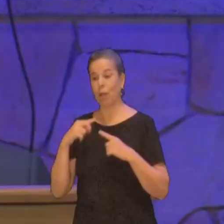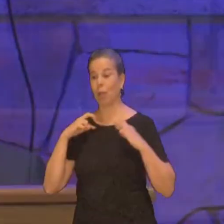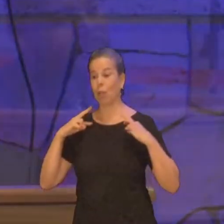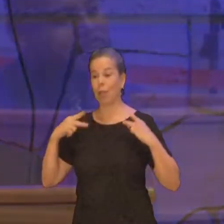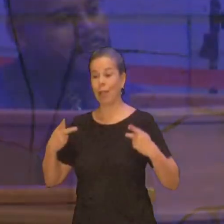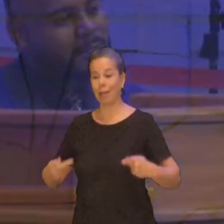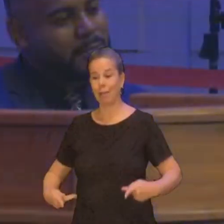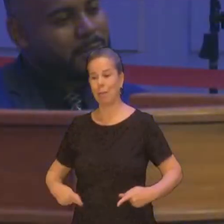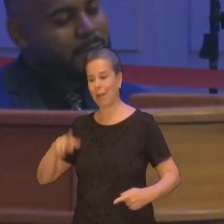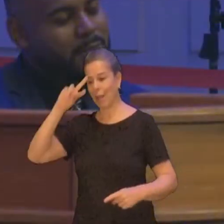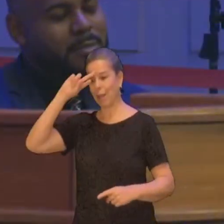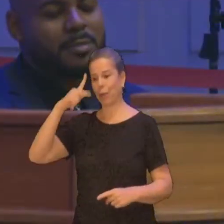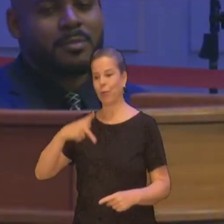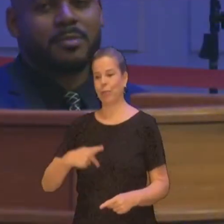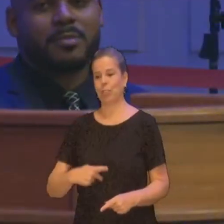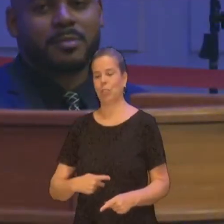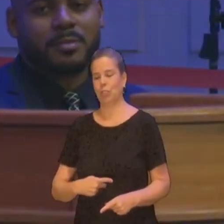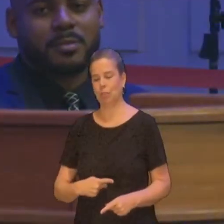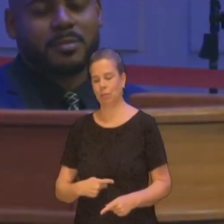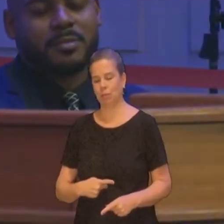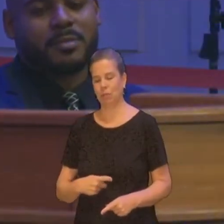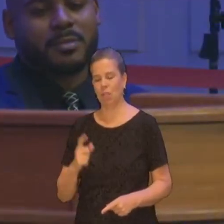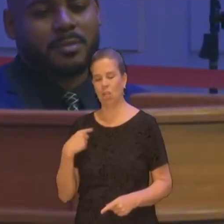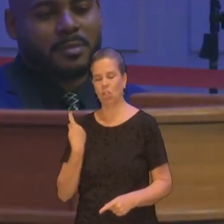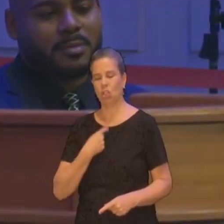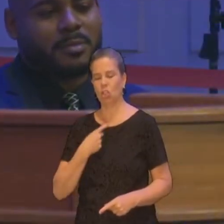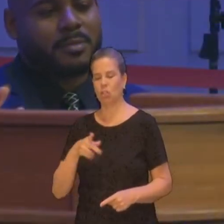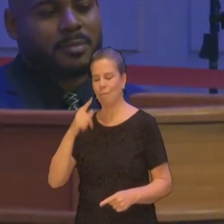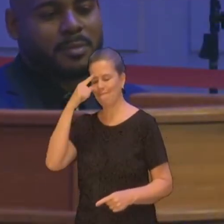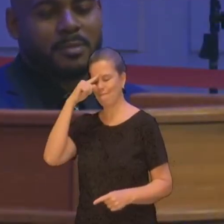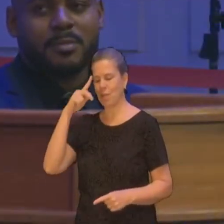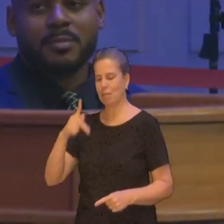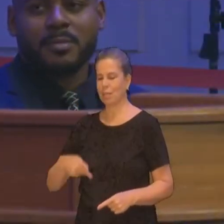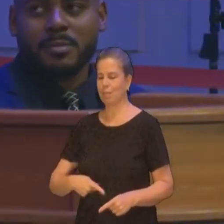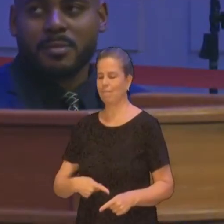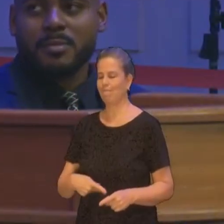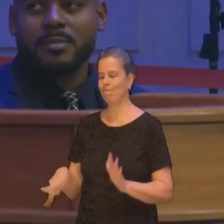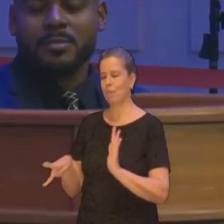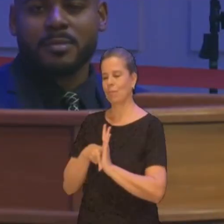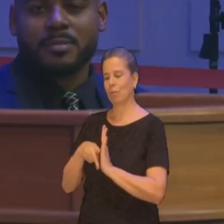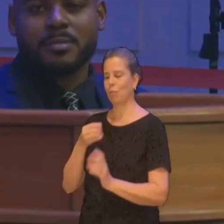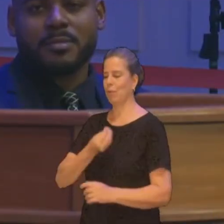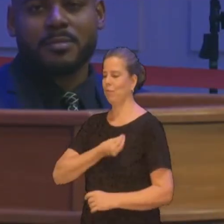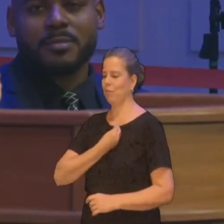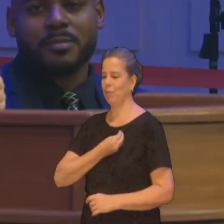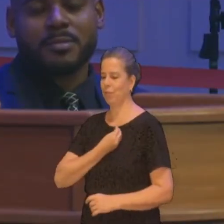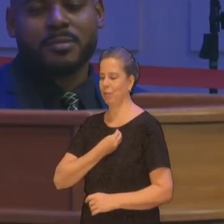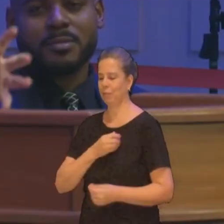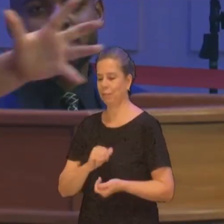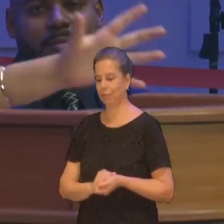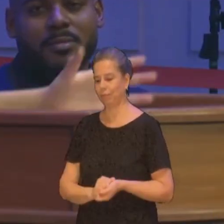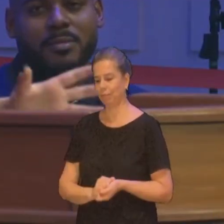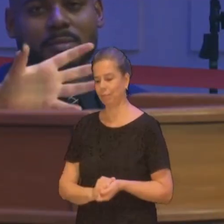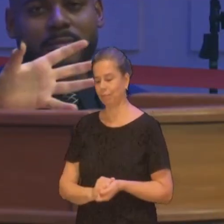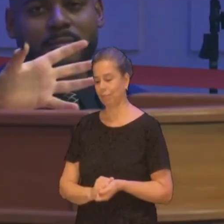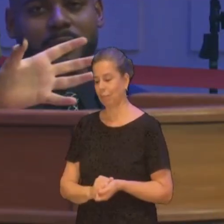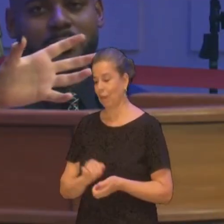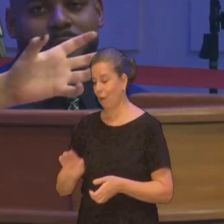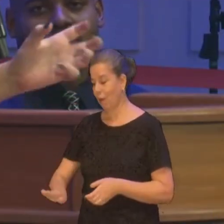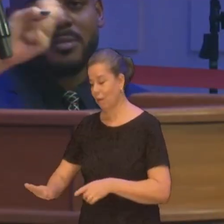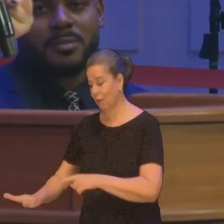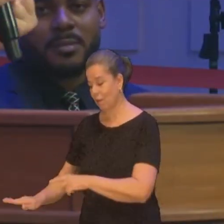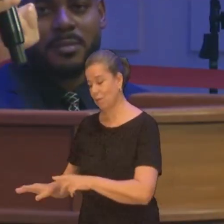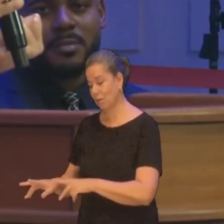egoísta. É uma natureza que quer olhar para nós mesmos. Como o Silas disse, o menino, ele vai agir da